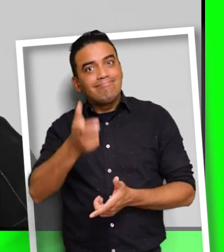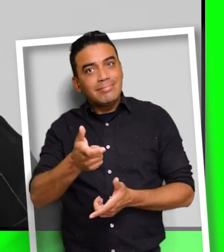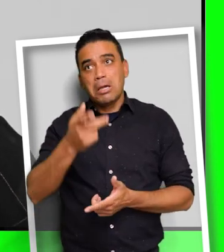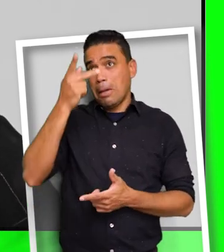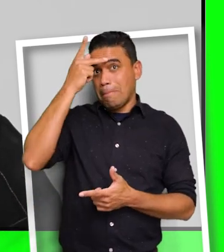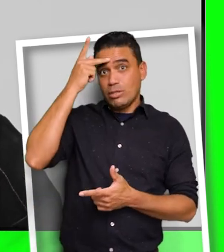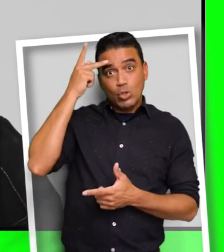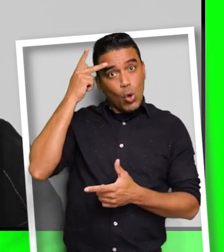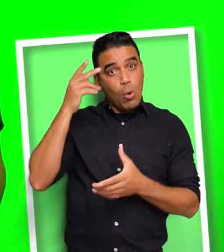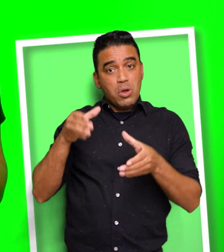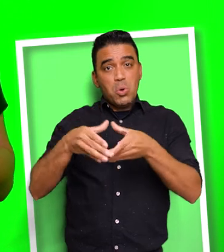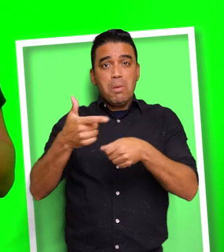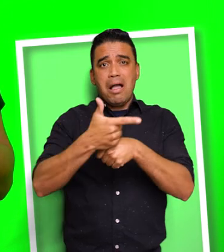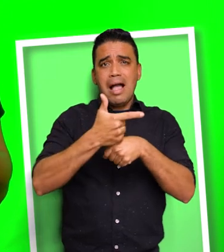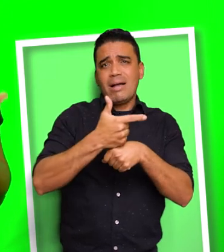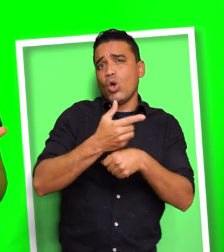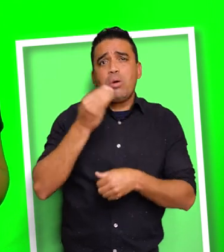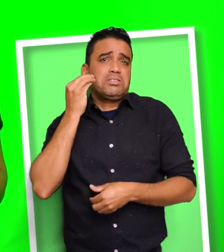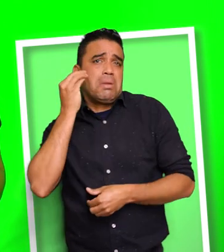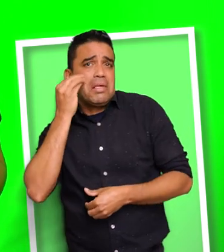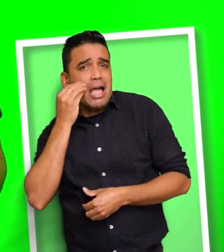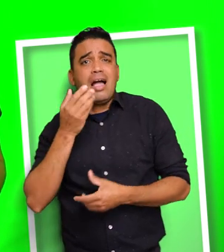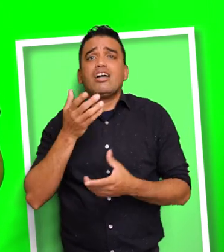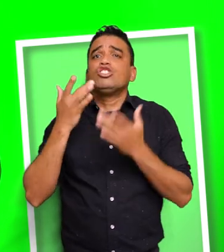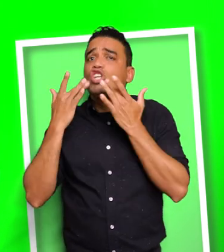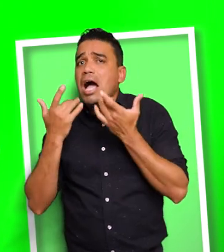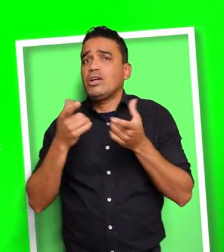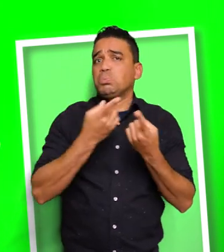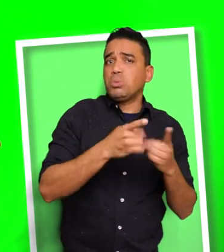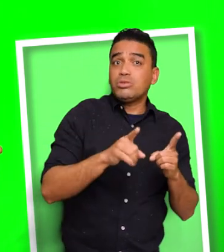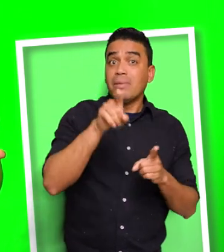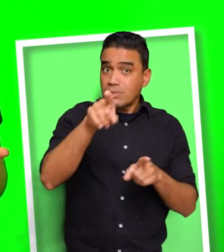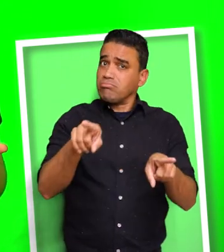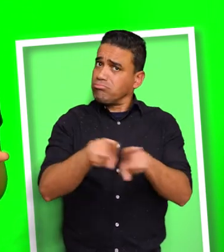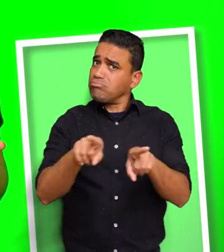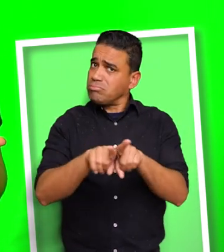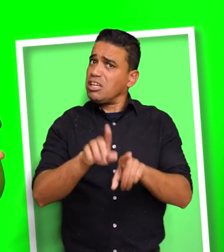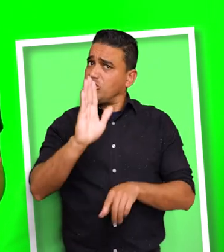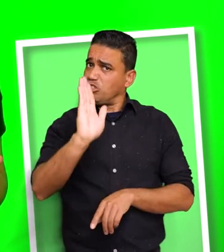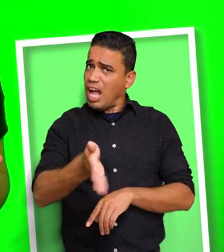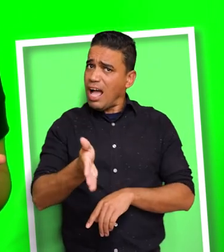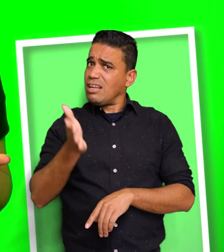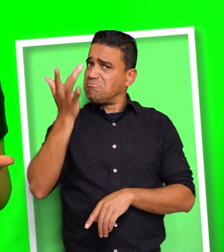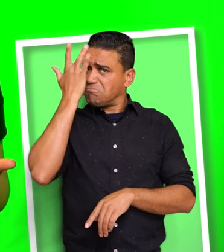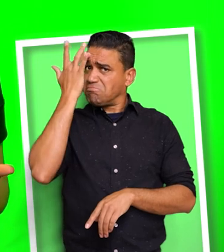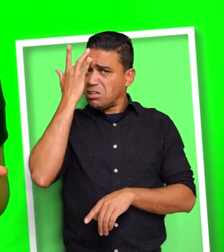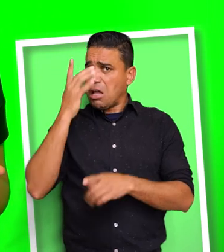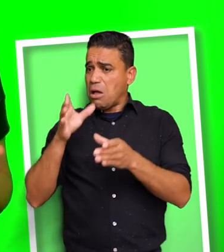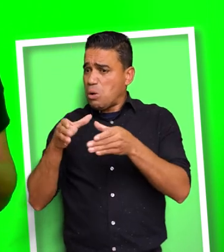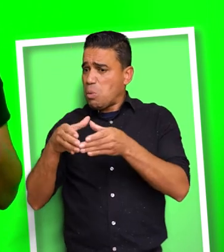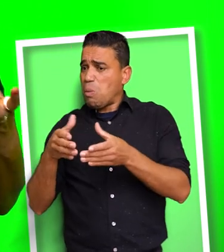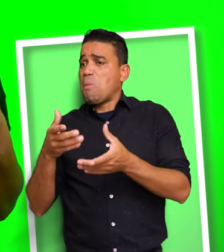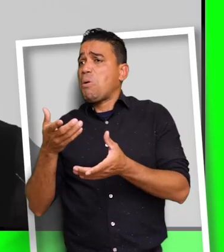são amadoras, né, que querem só experimentar um pouco de teatro e um pouco de música, mas também para você, né, que é mais da música e